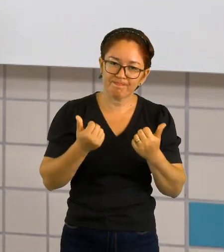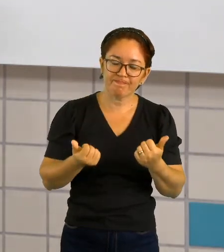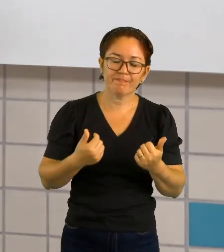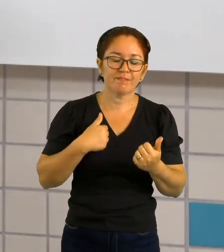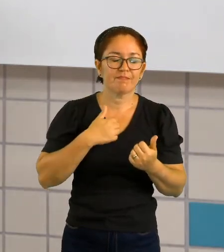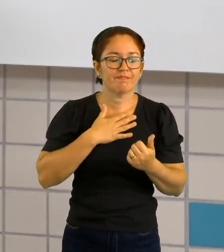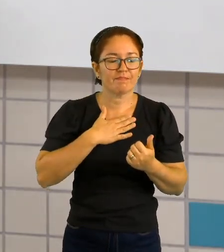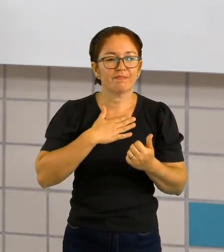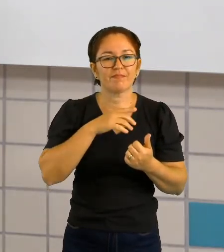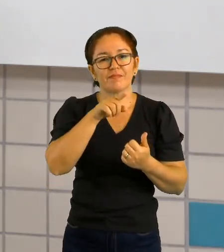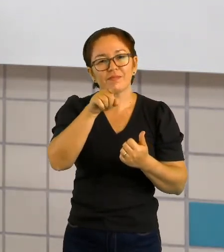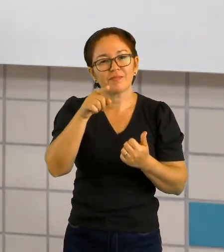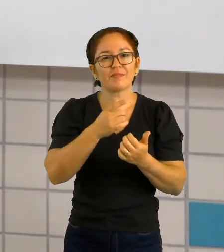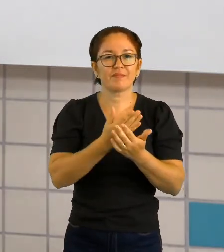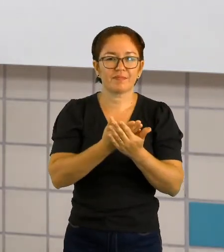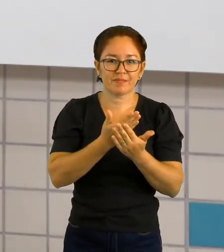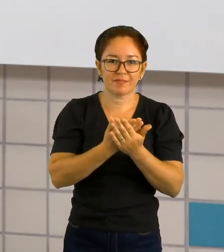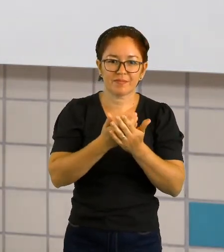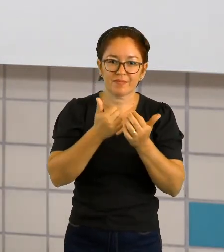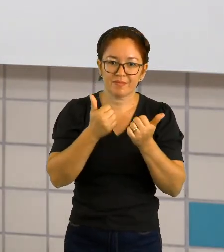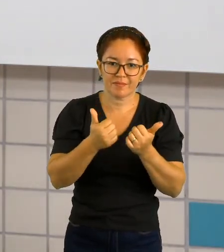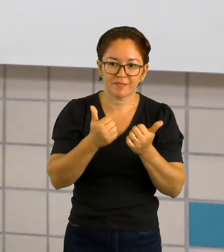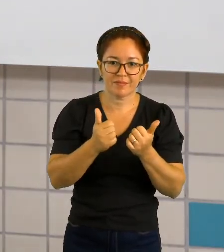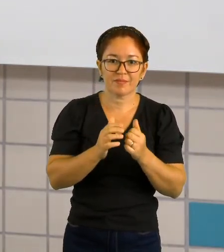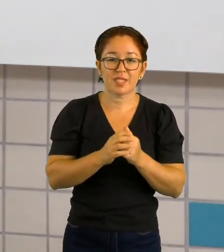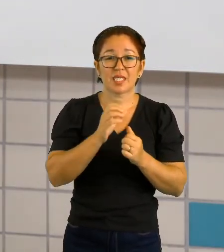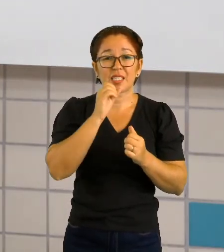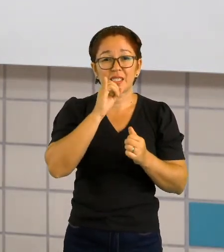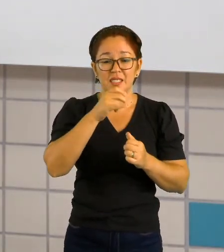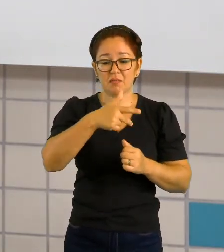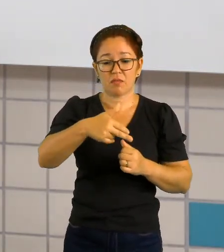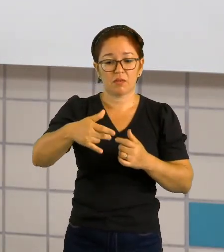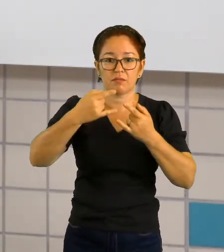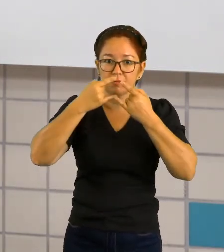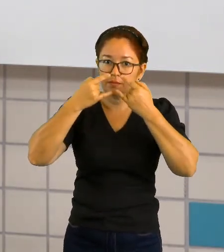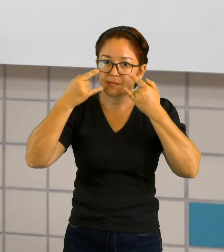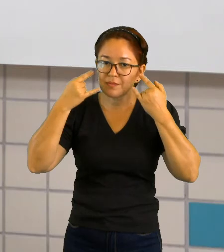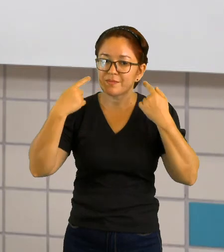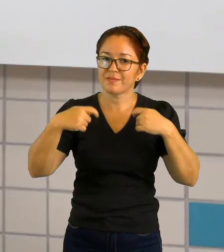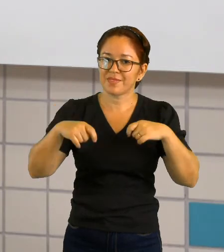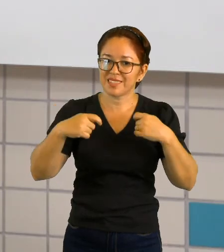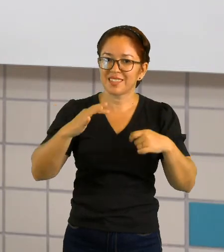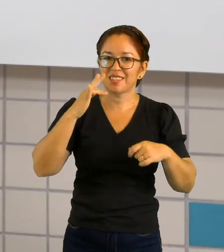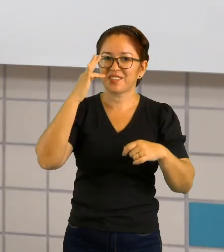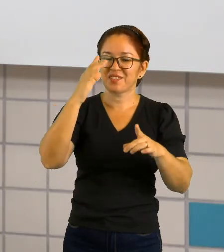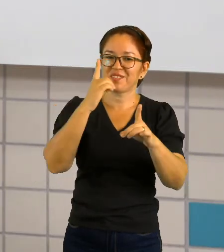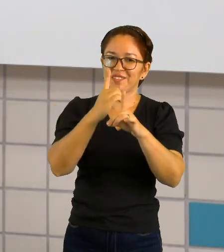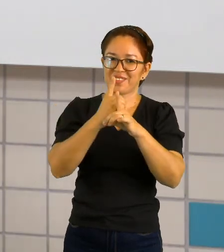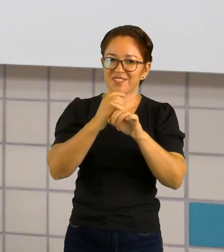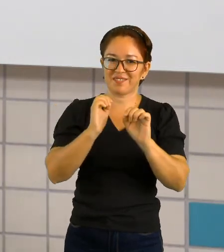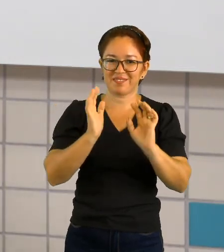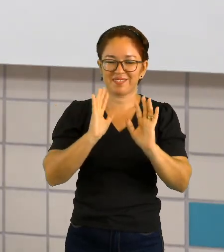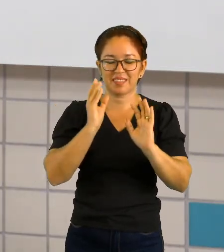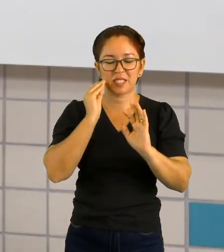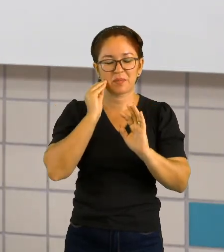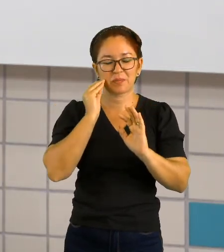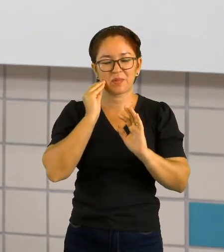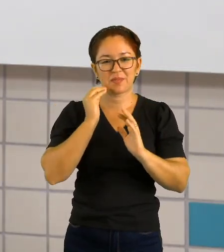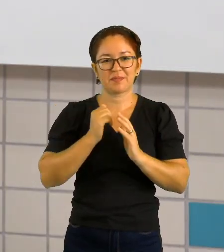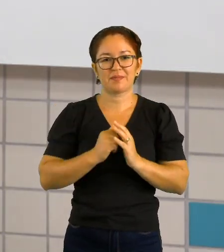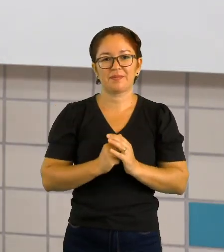estudos, cuidado, se sair use máscara, cuidem-se para que em breve nós voltamos, tá? Beijos!